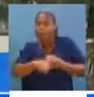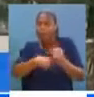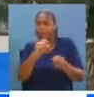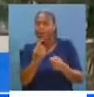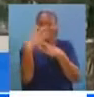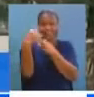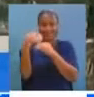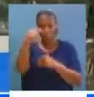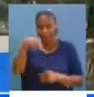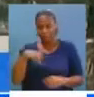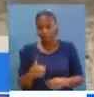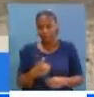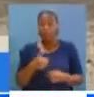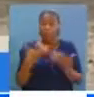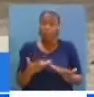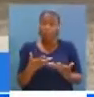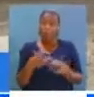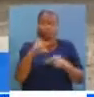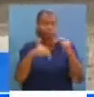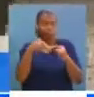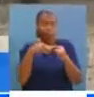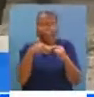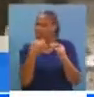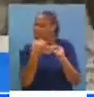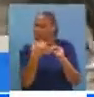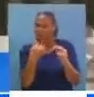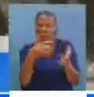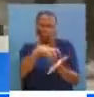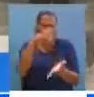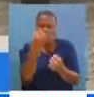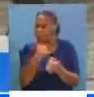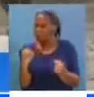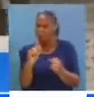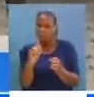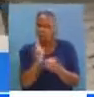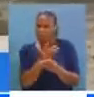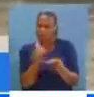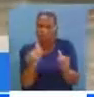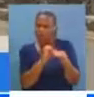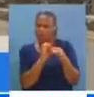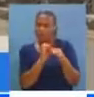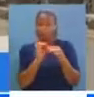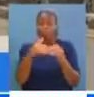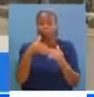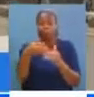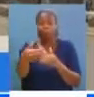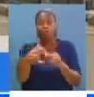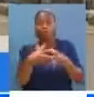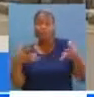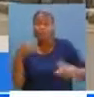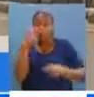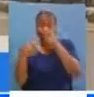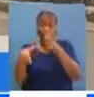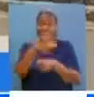para o ensino em cabo verde a atual instalação não se adequa às necessidades futuras devido ao crescimento populacional na área